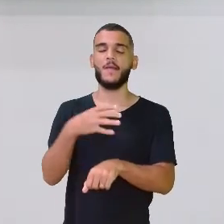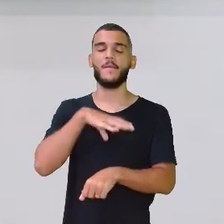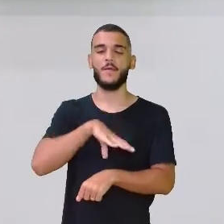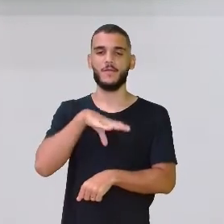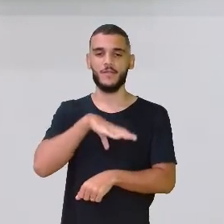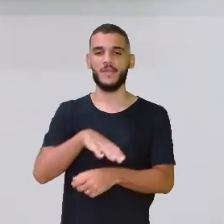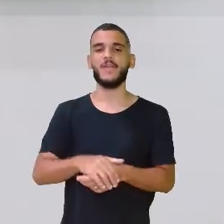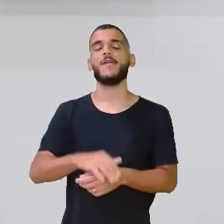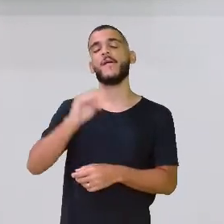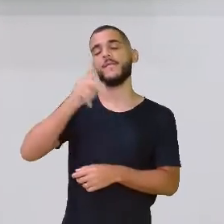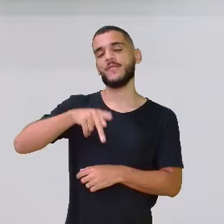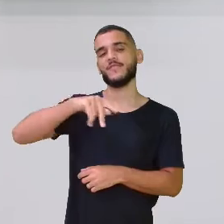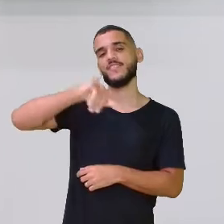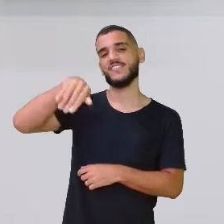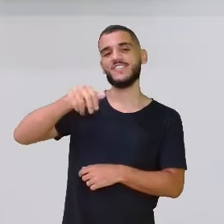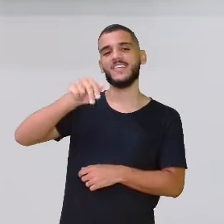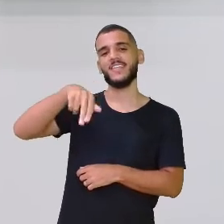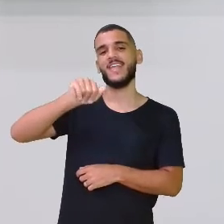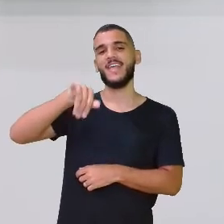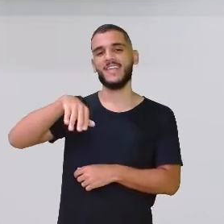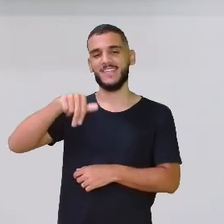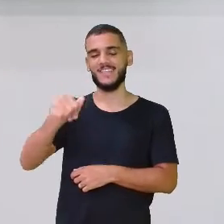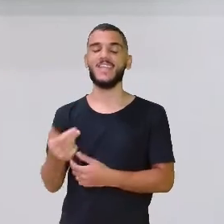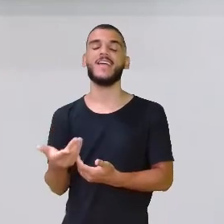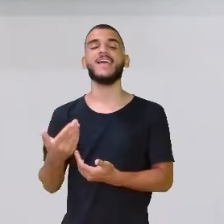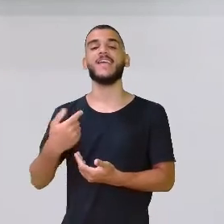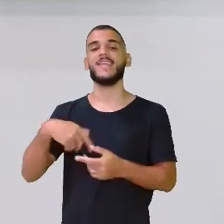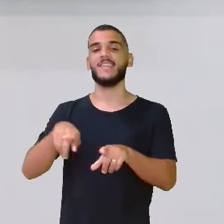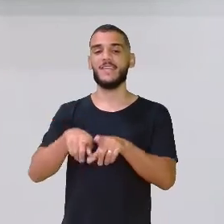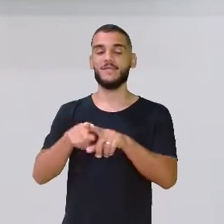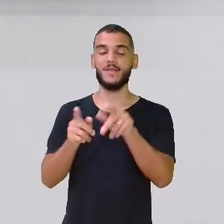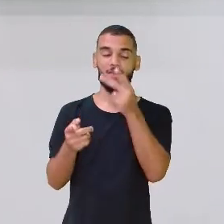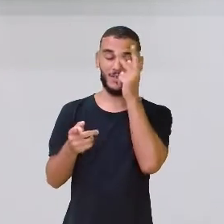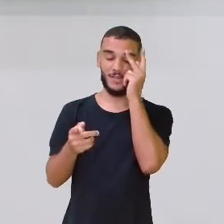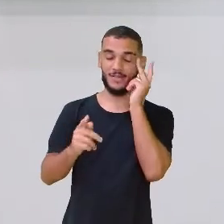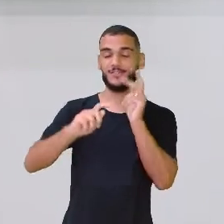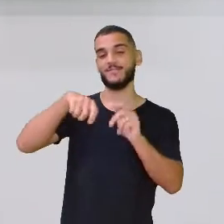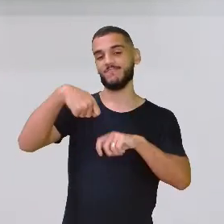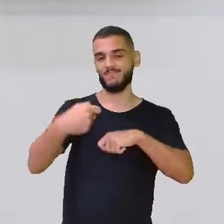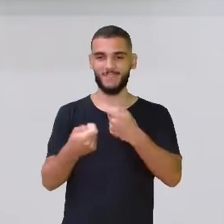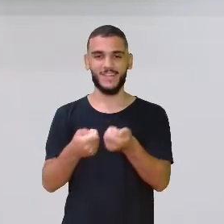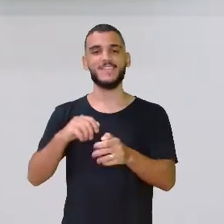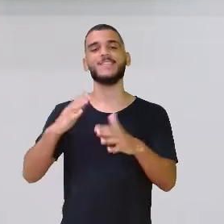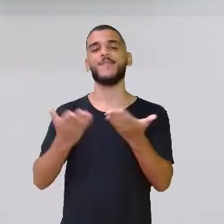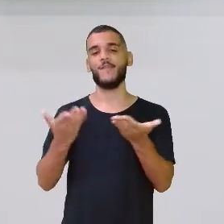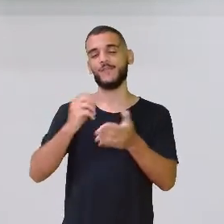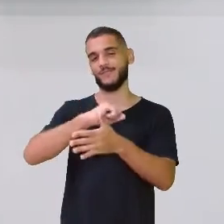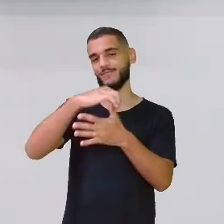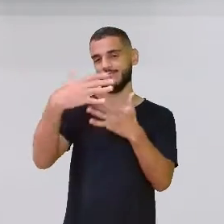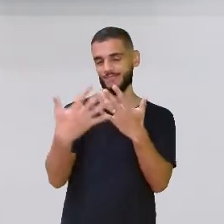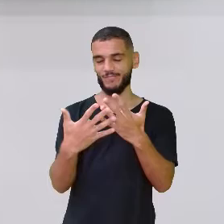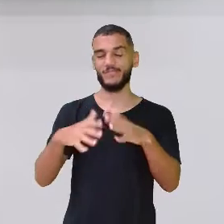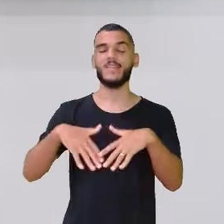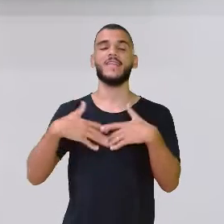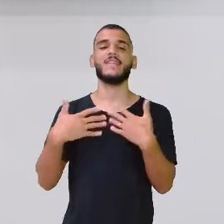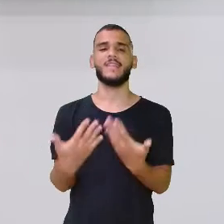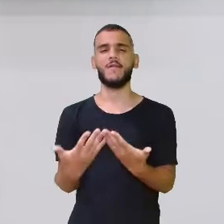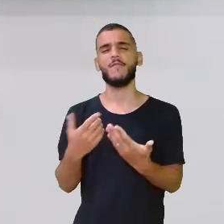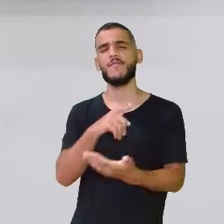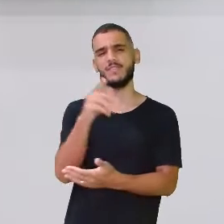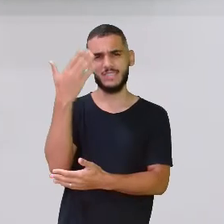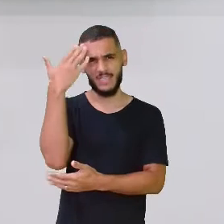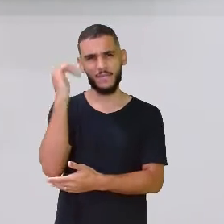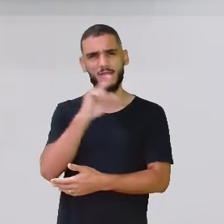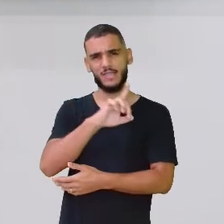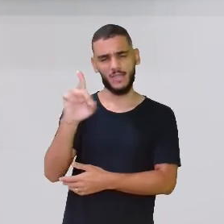Janaína Cabral de Miranda e Clisma está fazendo os sinais para a gente na aula de hoje. Vocês sabiam que existe o